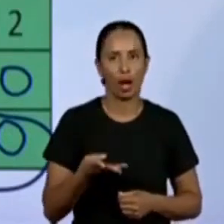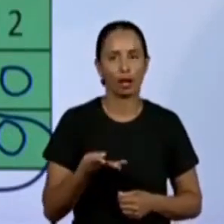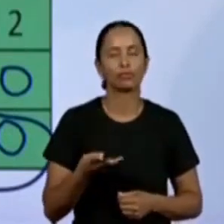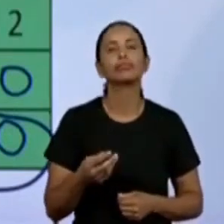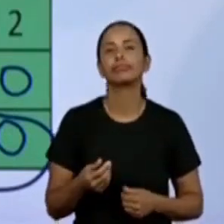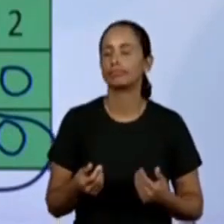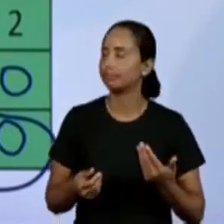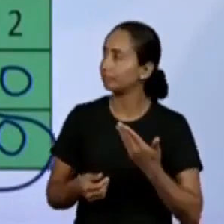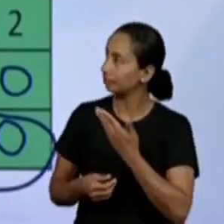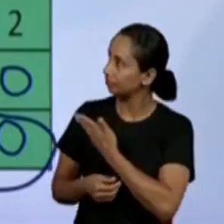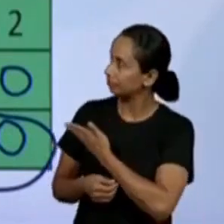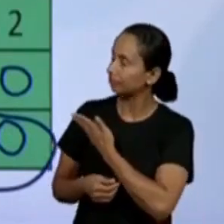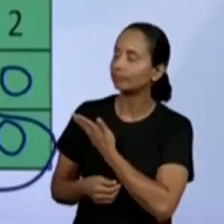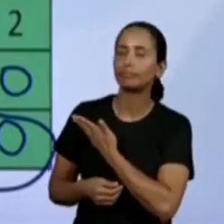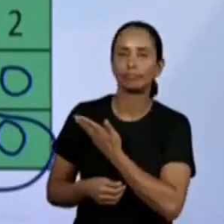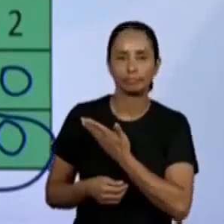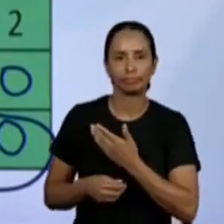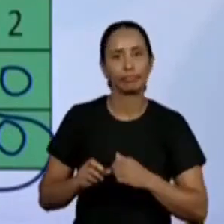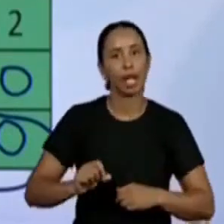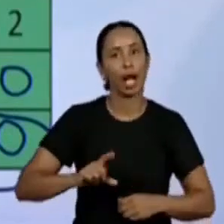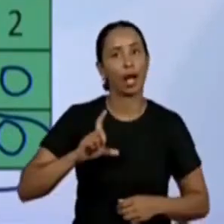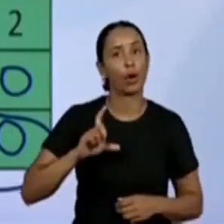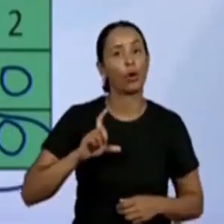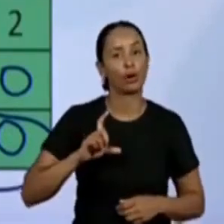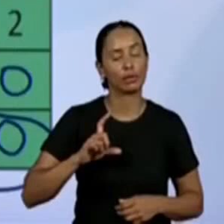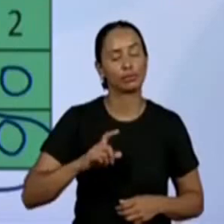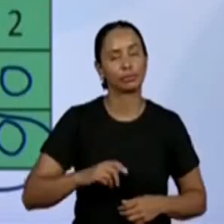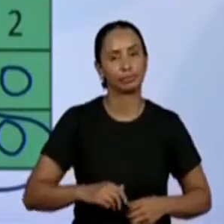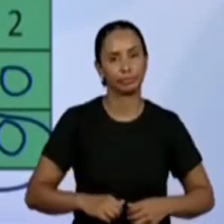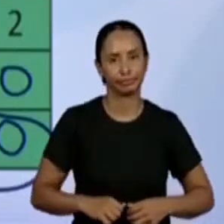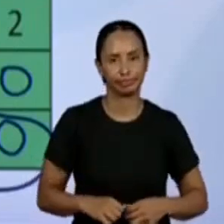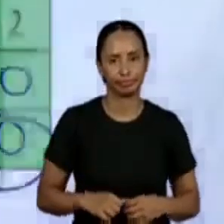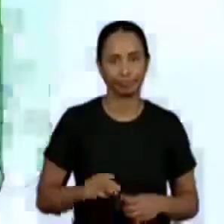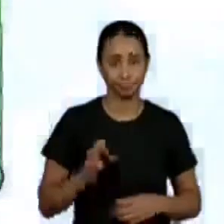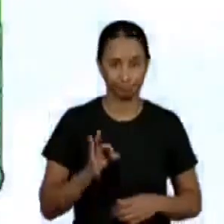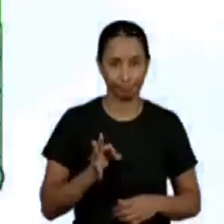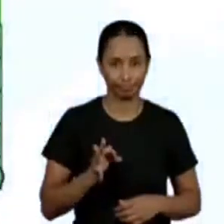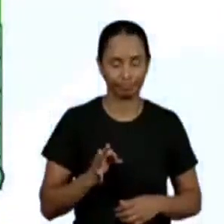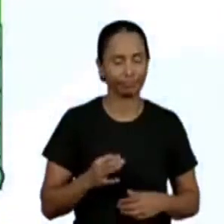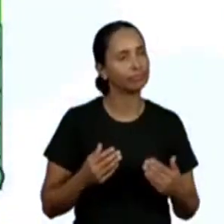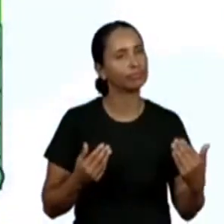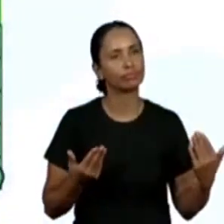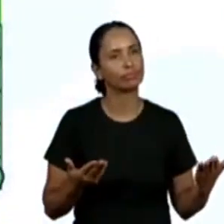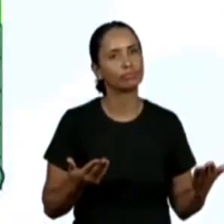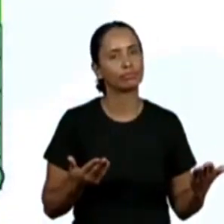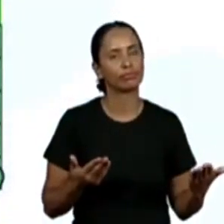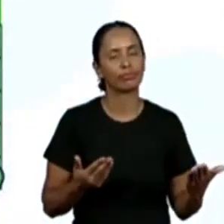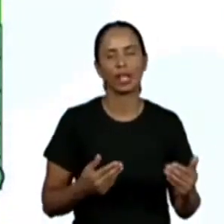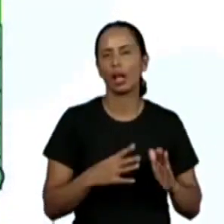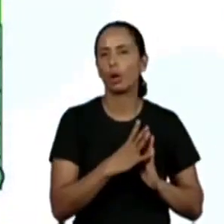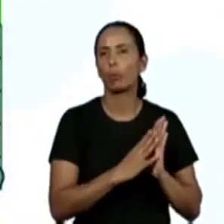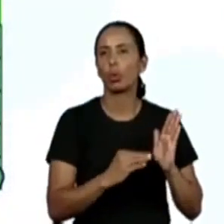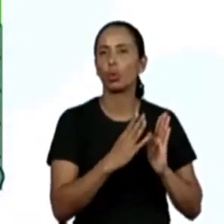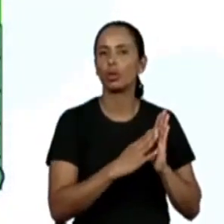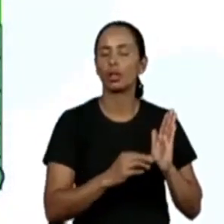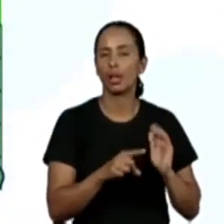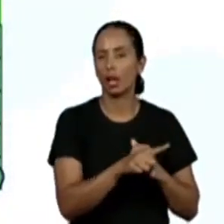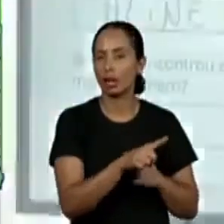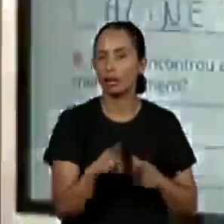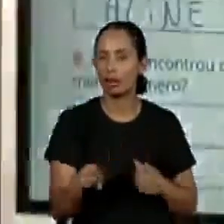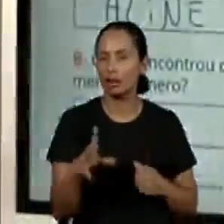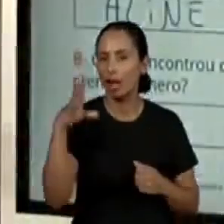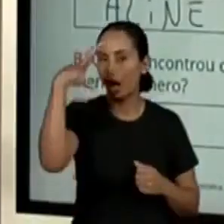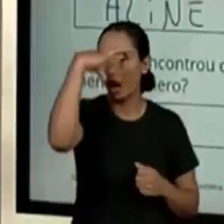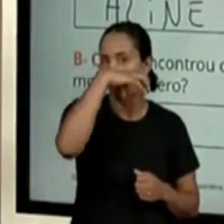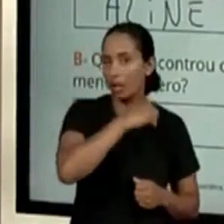número 4, seria o maior e é assim que eu identifico. Beleza? Então, esse é um dos modelos, né? Esse é um dos formatos